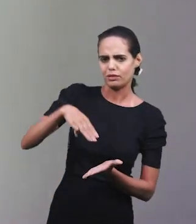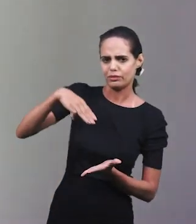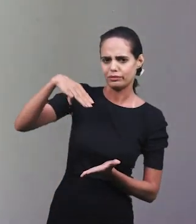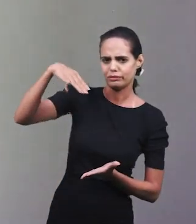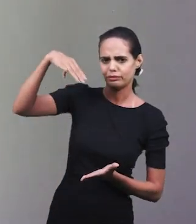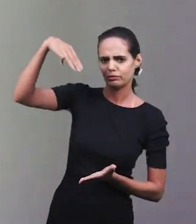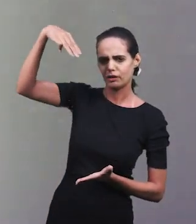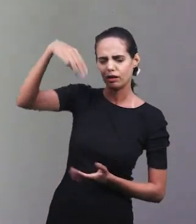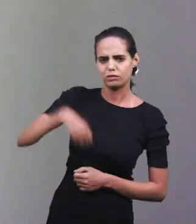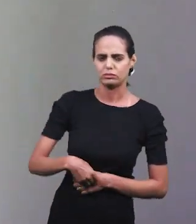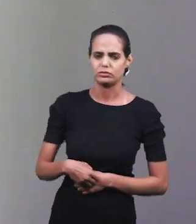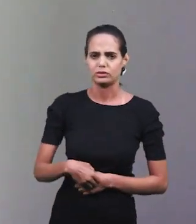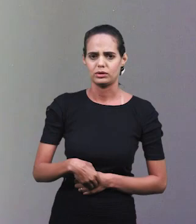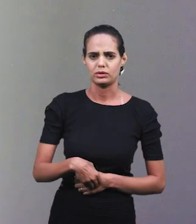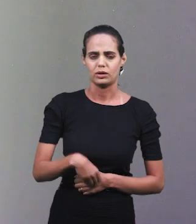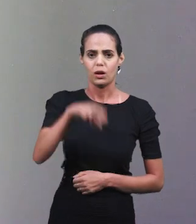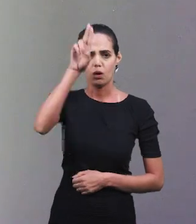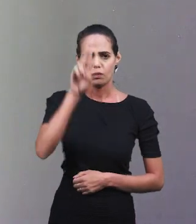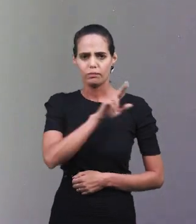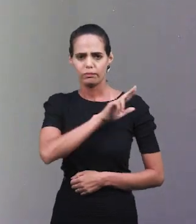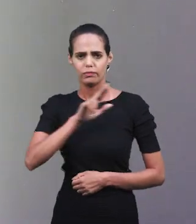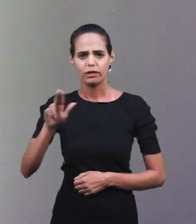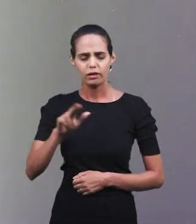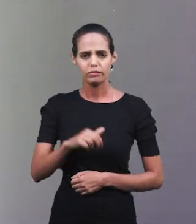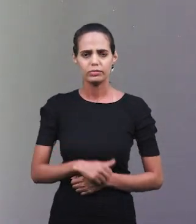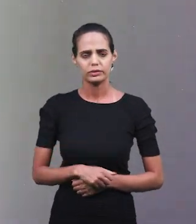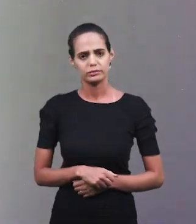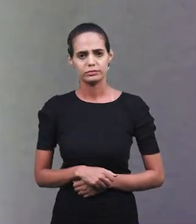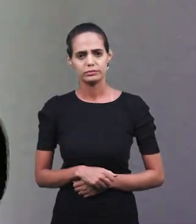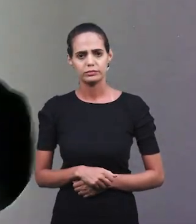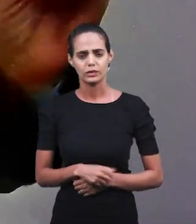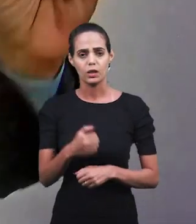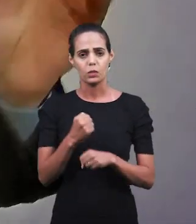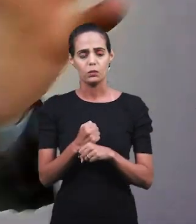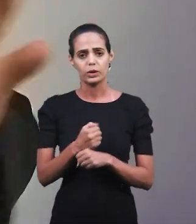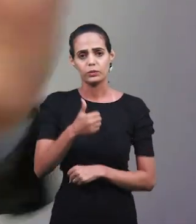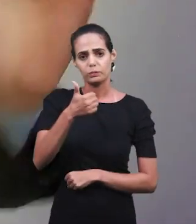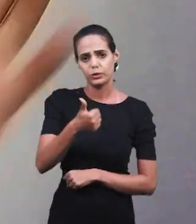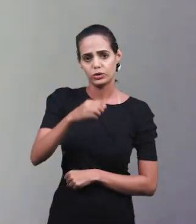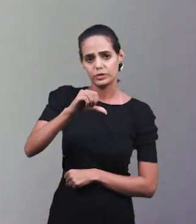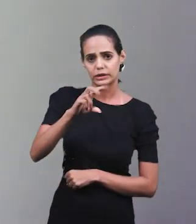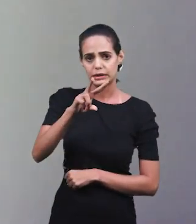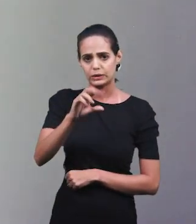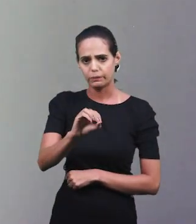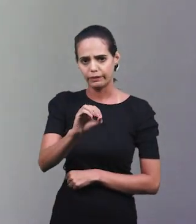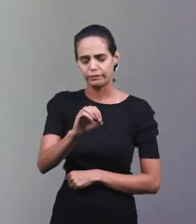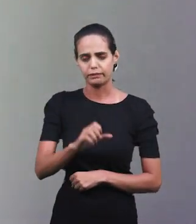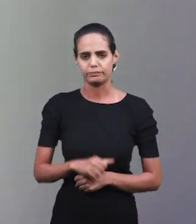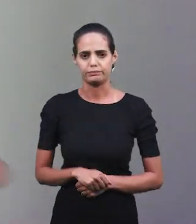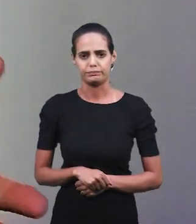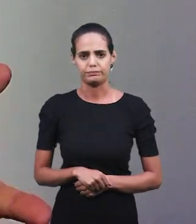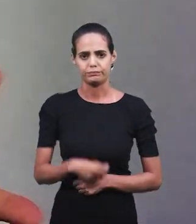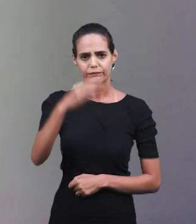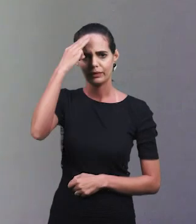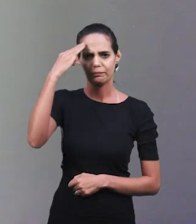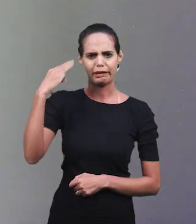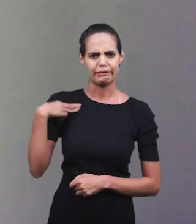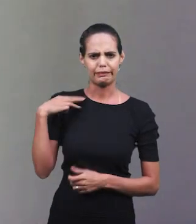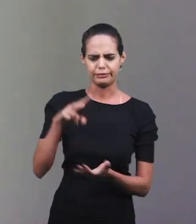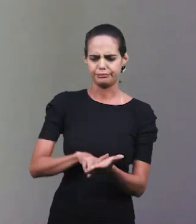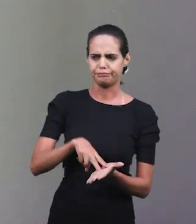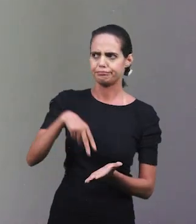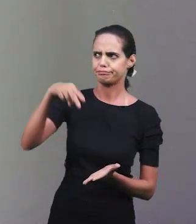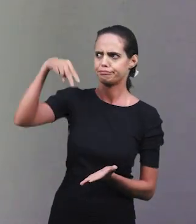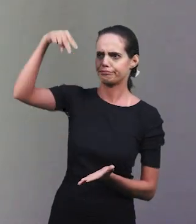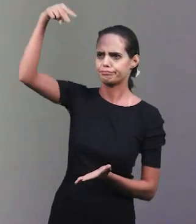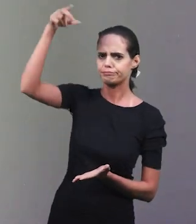assunta aos céus, o Papa Pio XII, 1º de novembro de 1950. Decreto papal, Maria foi assunta aos céus. Isso é um dogma, isso